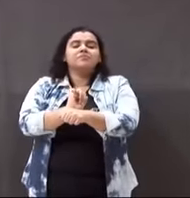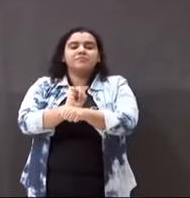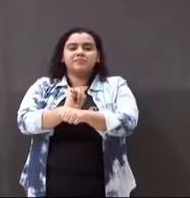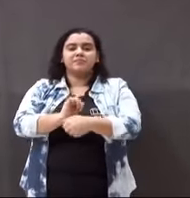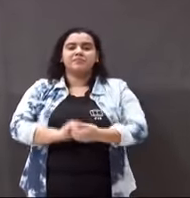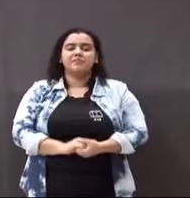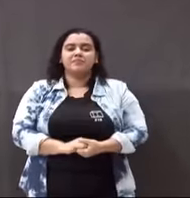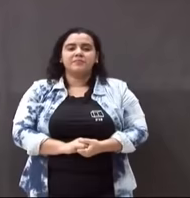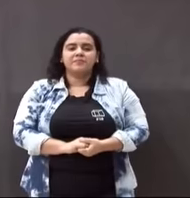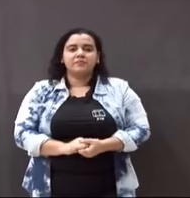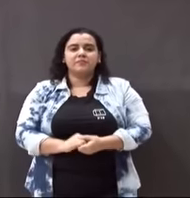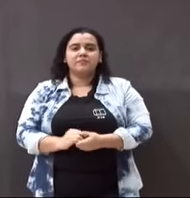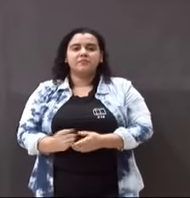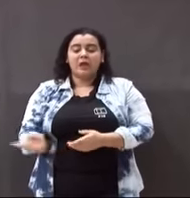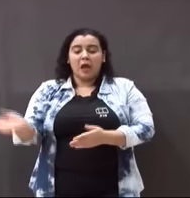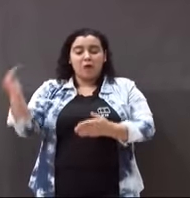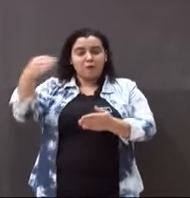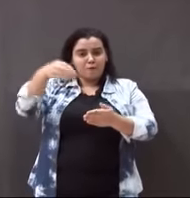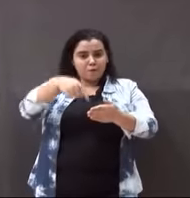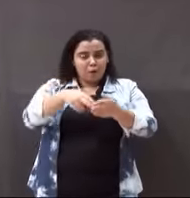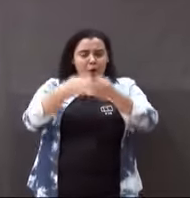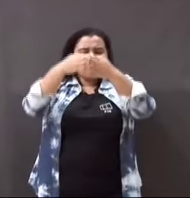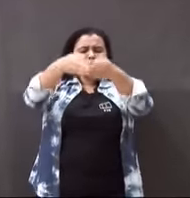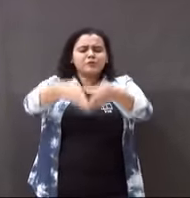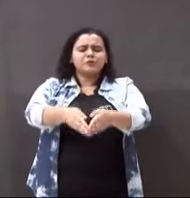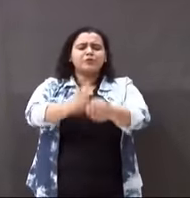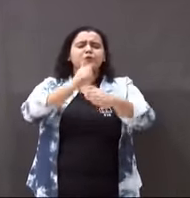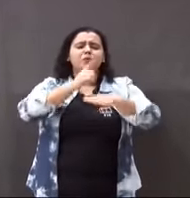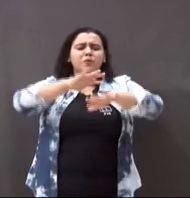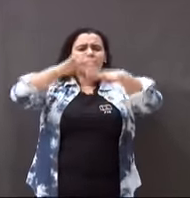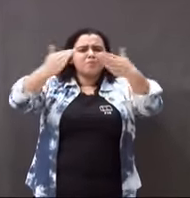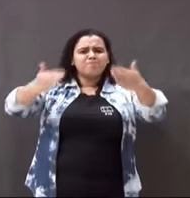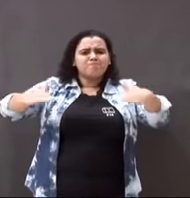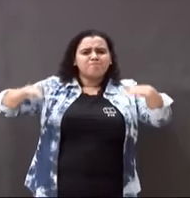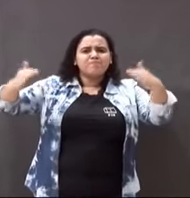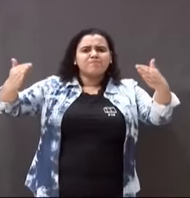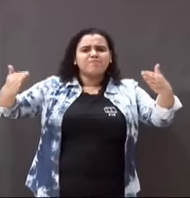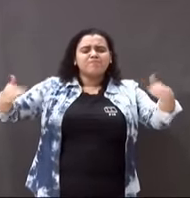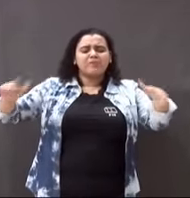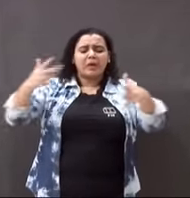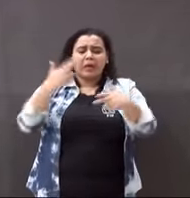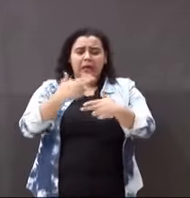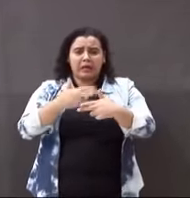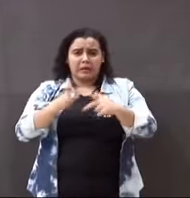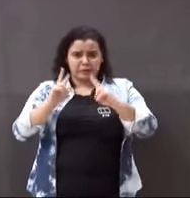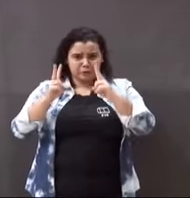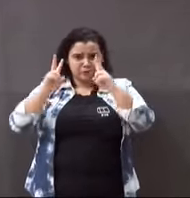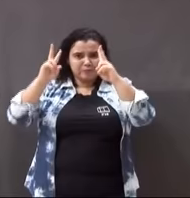rede?